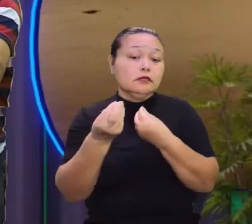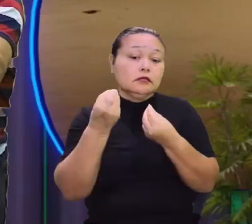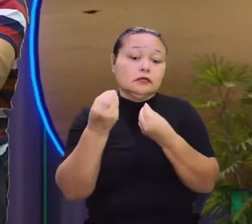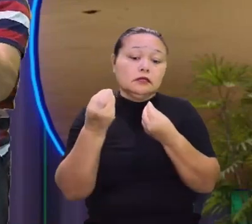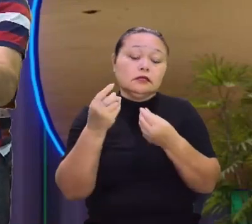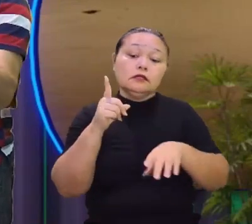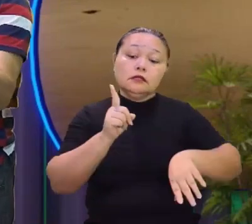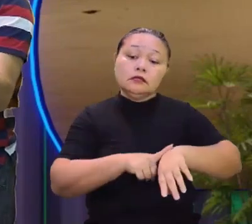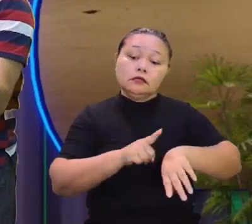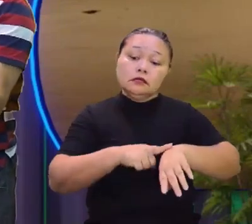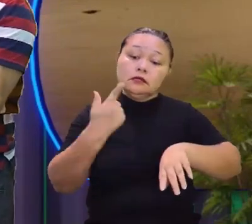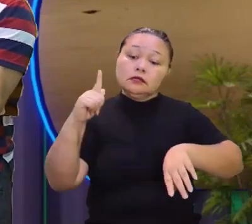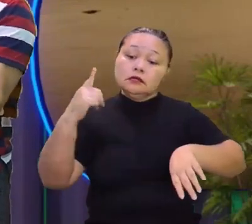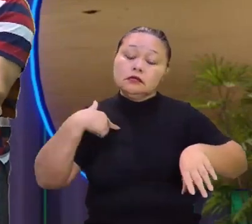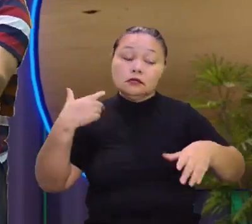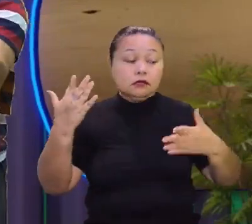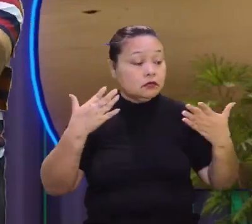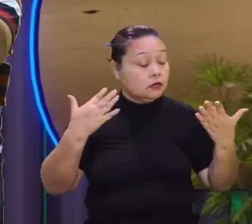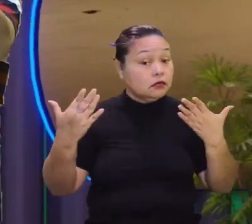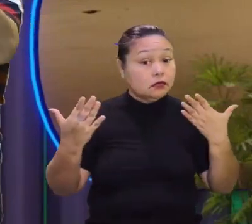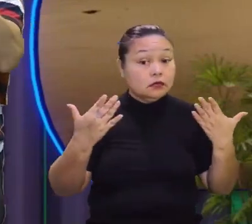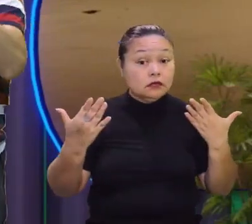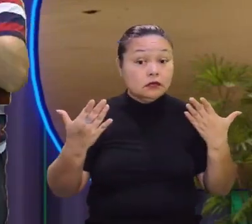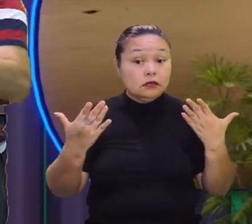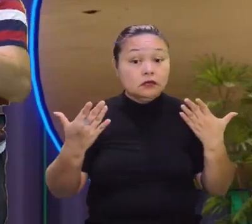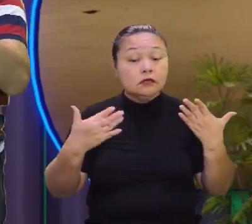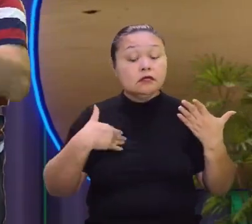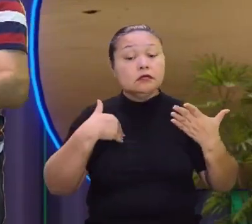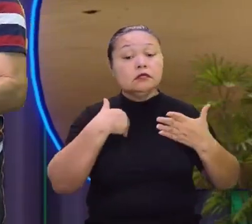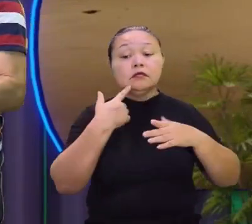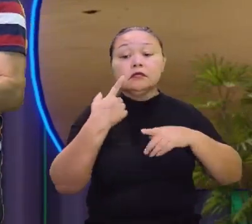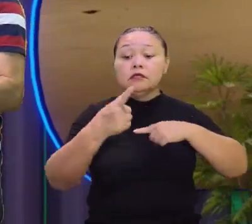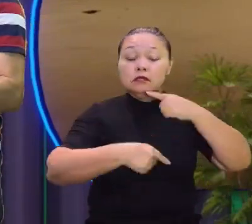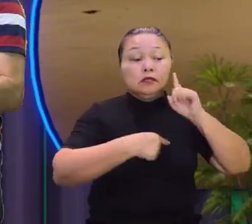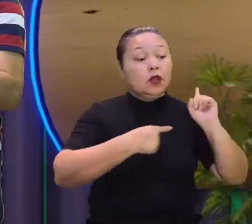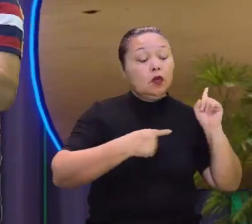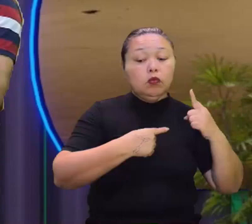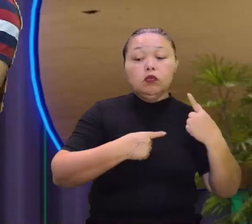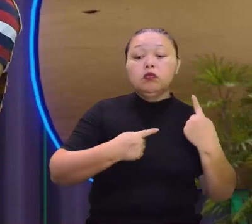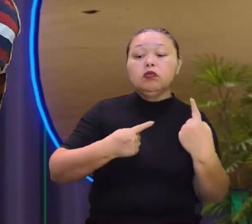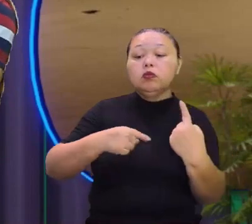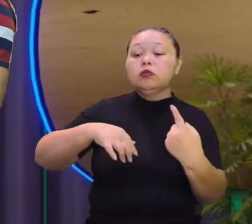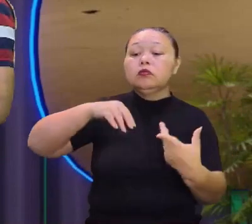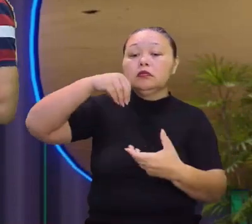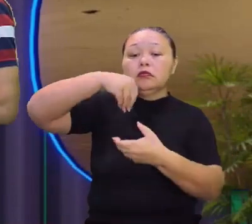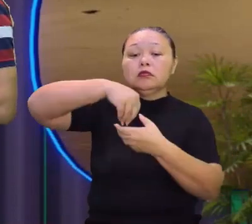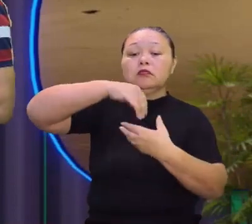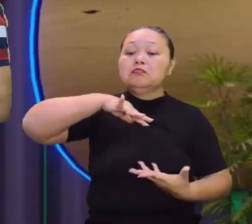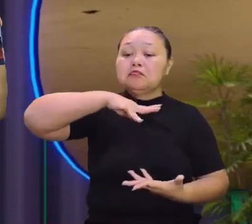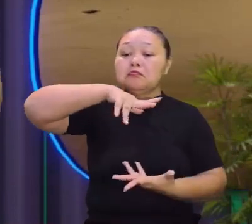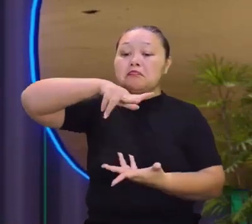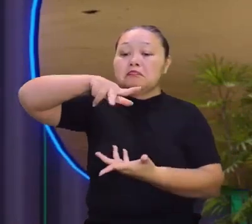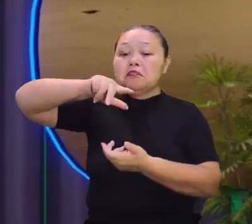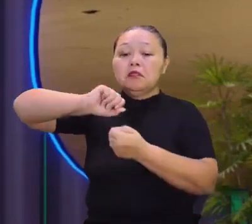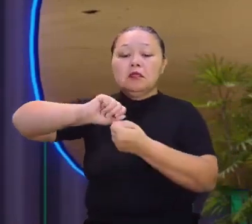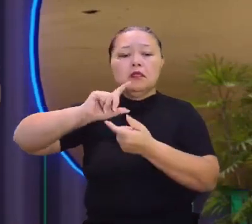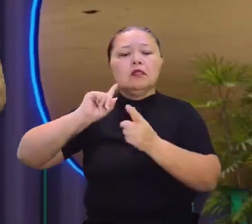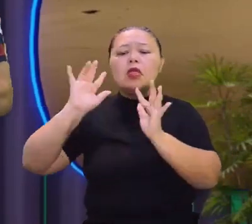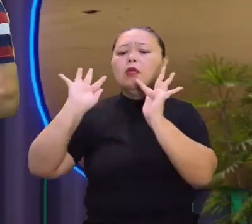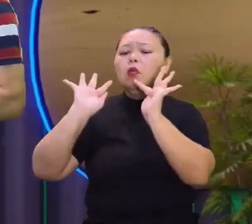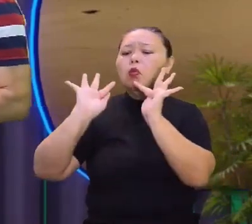noção do tempo geológico em relação à odisseia humana neste planeta. Com certeza. Lá